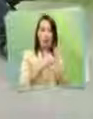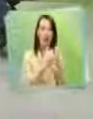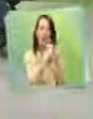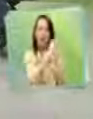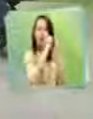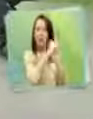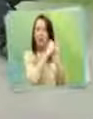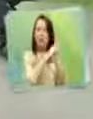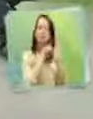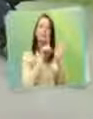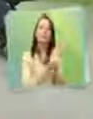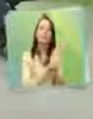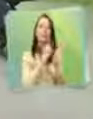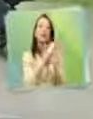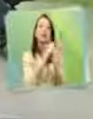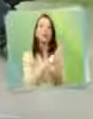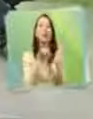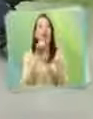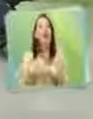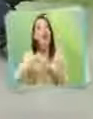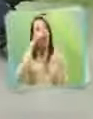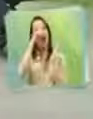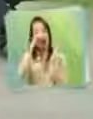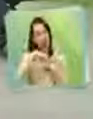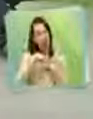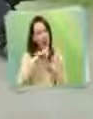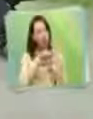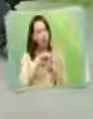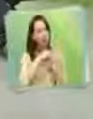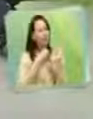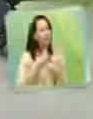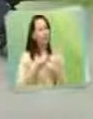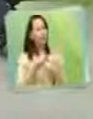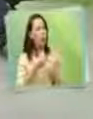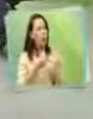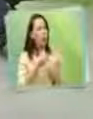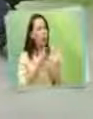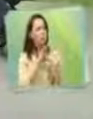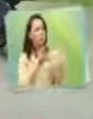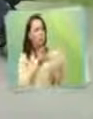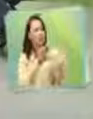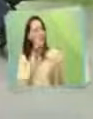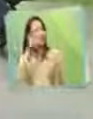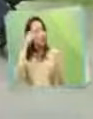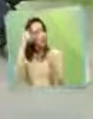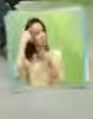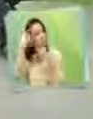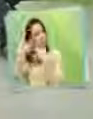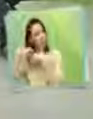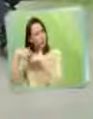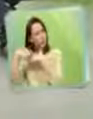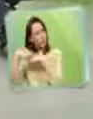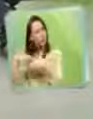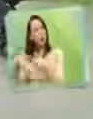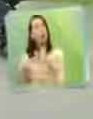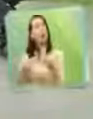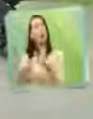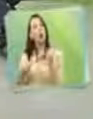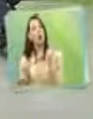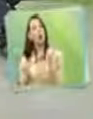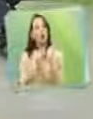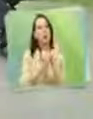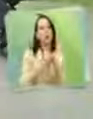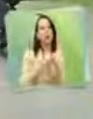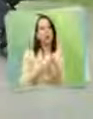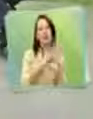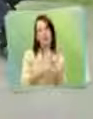prova desses artigos, você já podia ter uma dedução. Mas exigia ir um pouco além do que estava sendo dado na